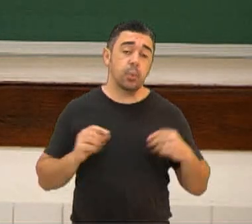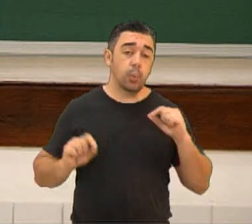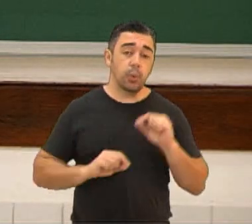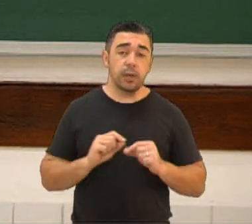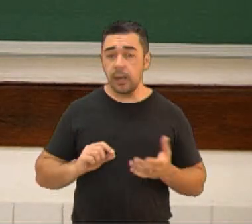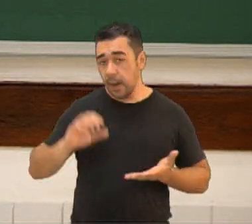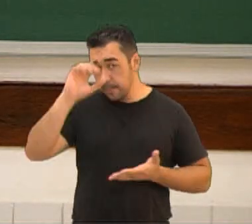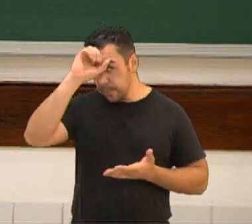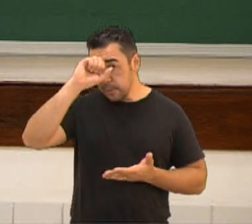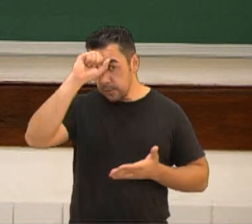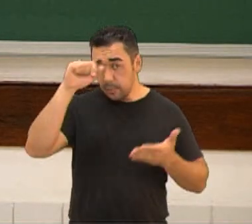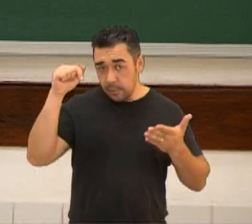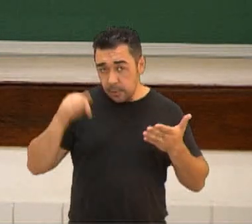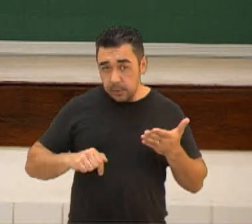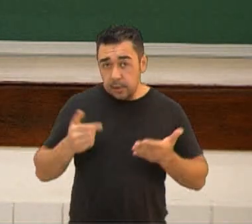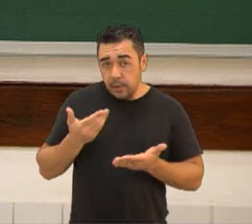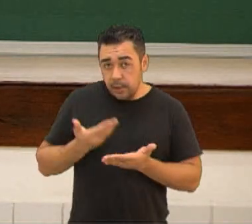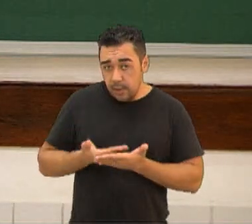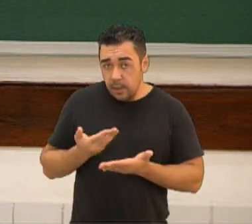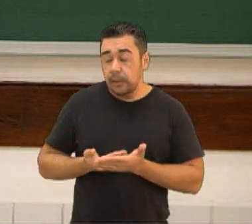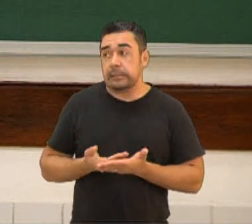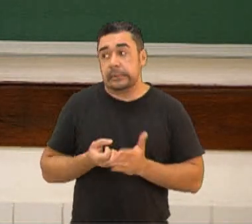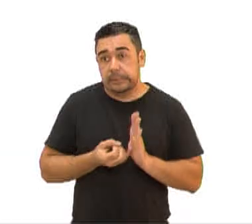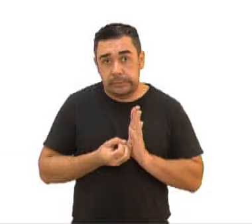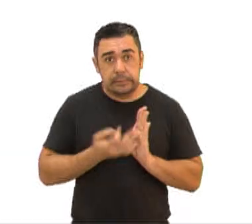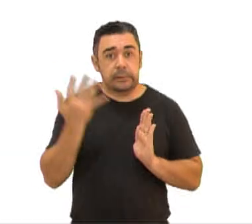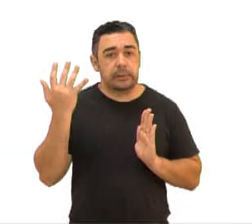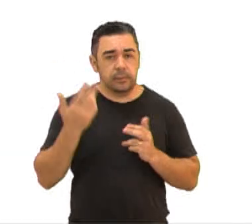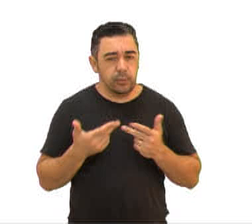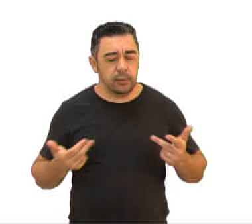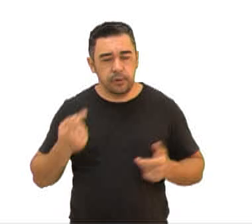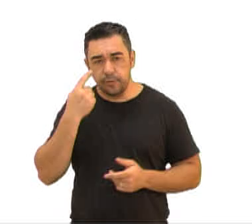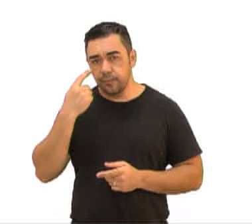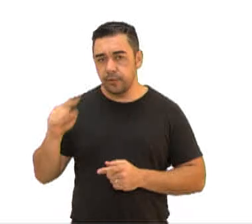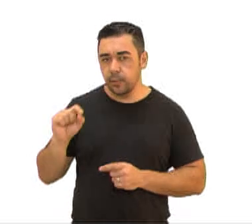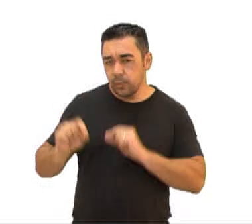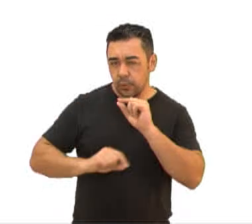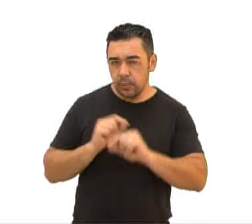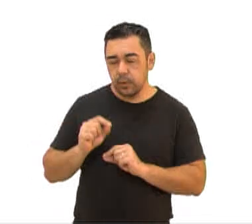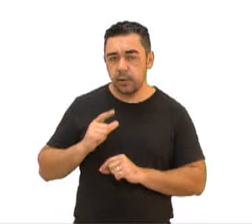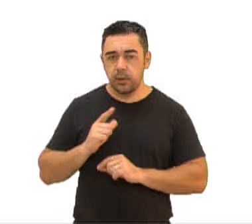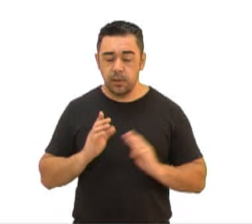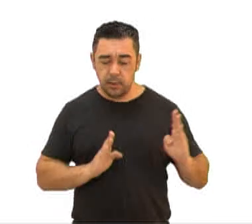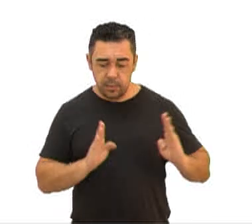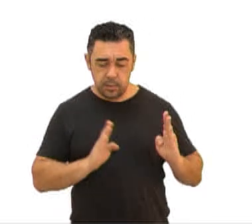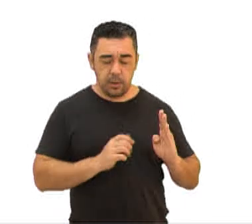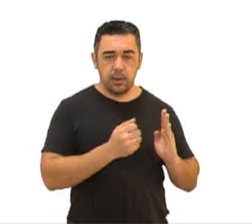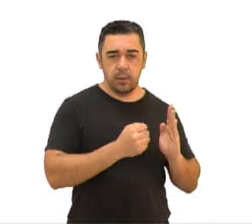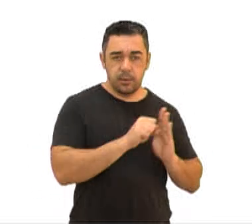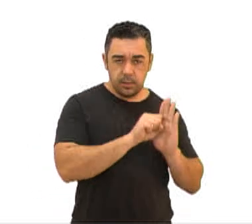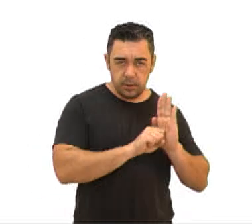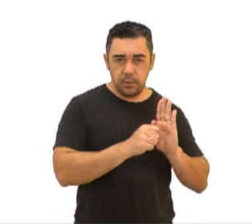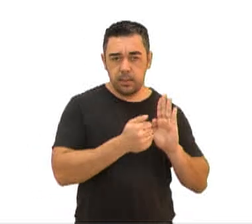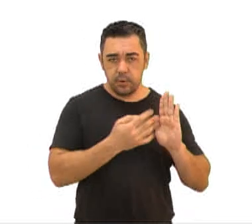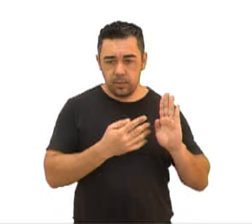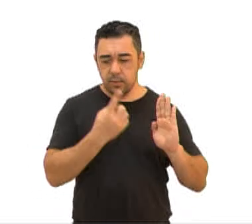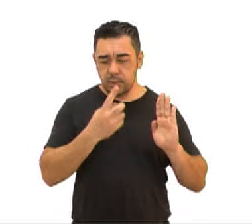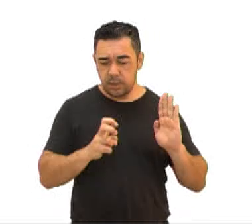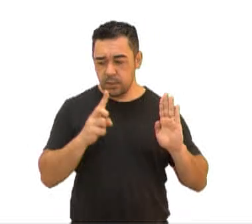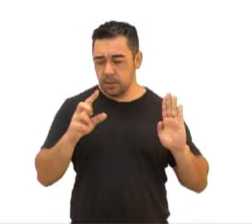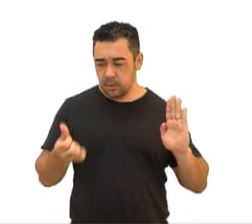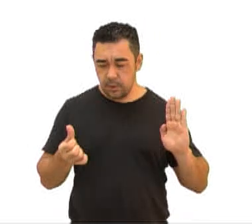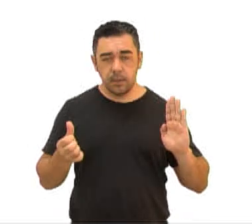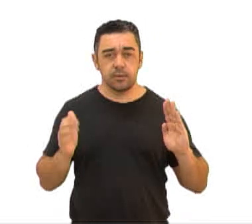gente aprendeu nessa aula? Bastante coisa, hein? Então, nós vimos que entre o século XIV, XV e